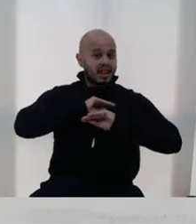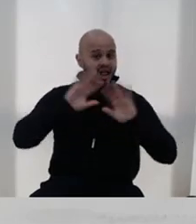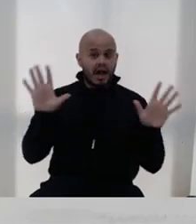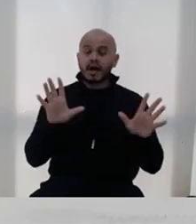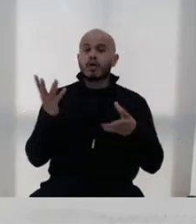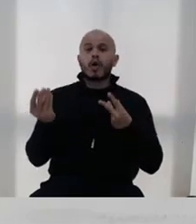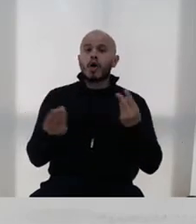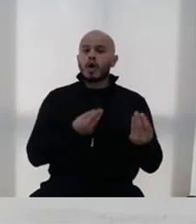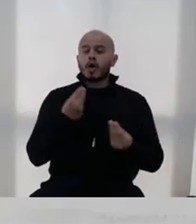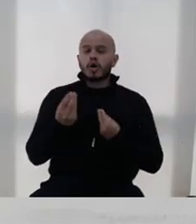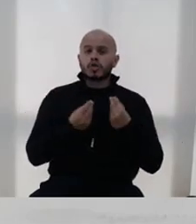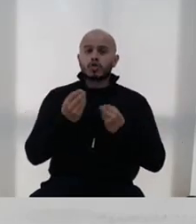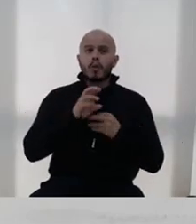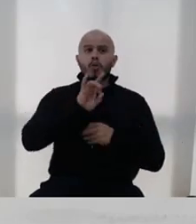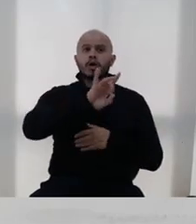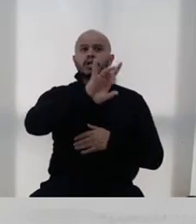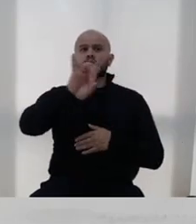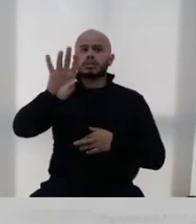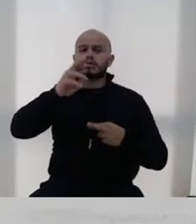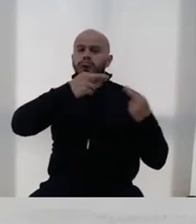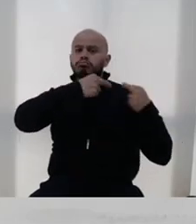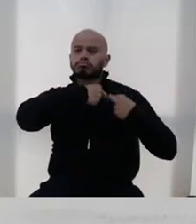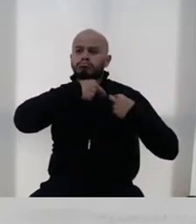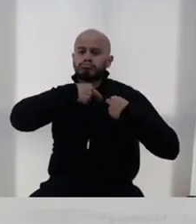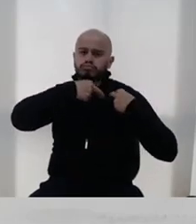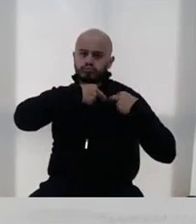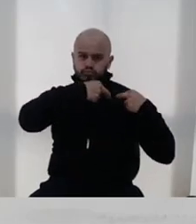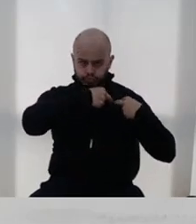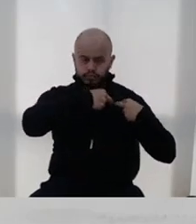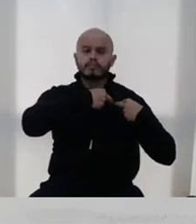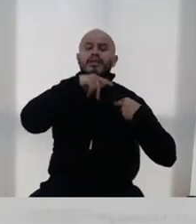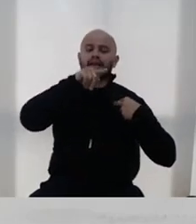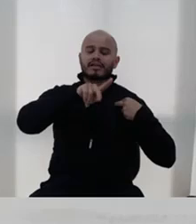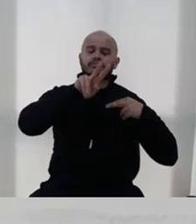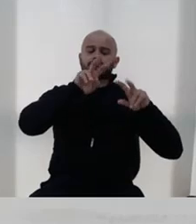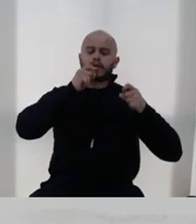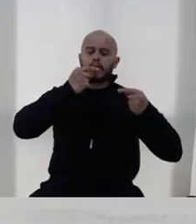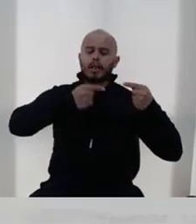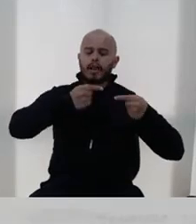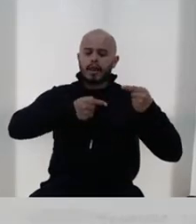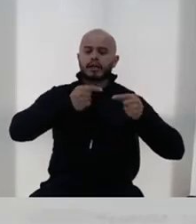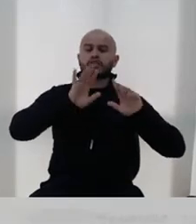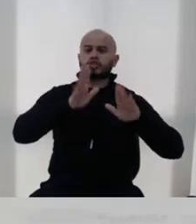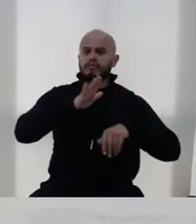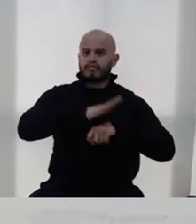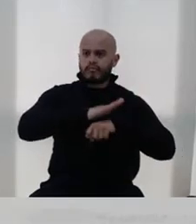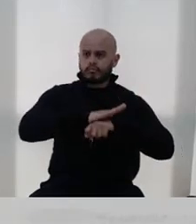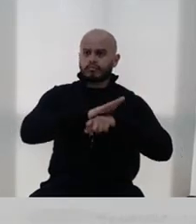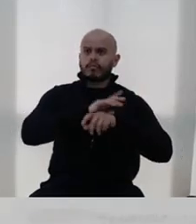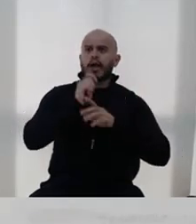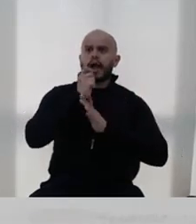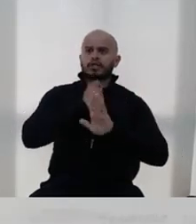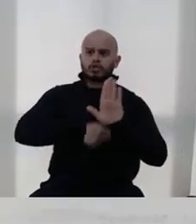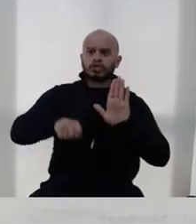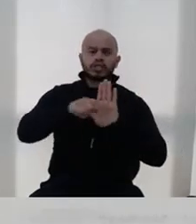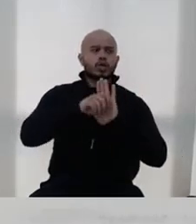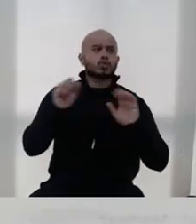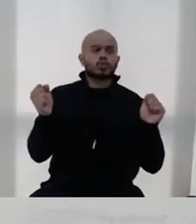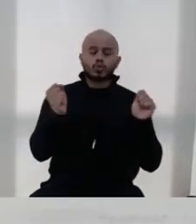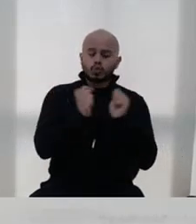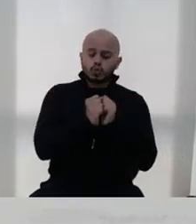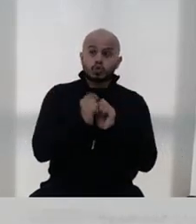de responsabilidade de cada um dos servidores. Esse diálogo já foi feito, inclusive, com a Associação dos Servidores e Servidoras, desde o início